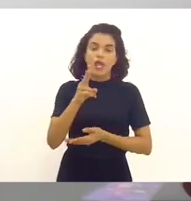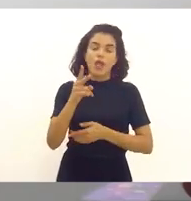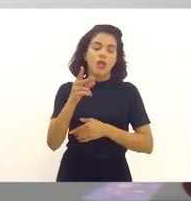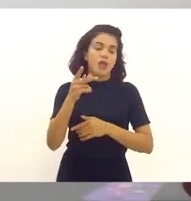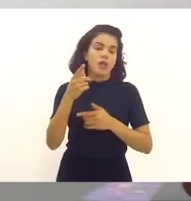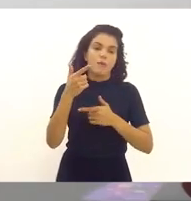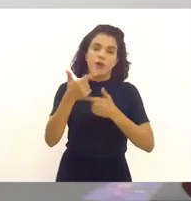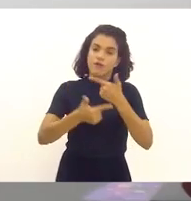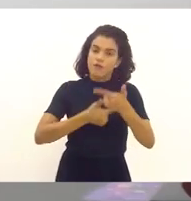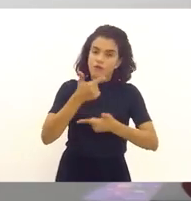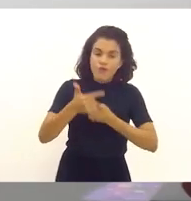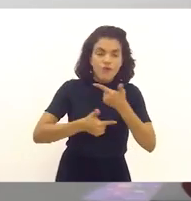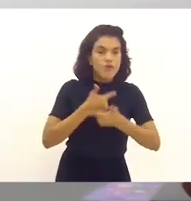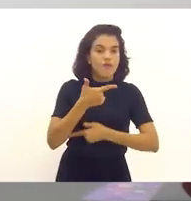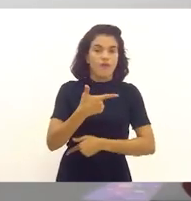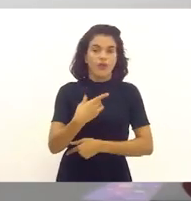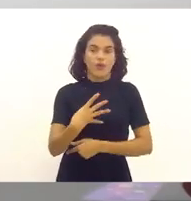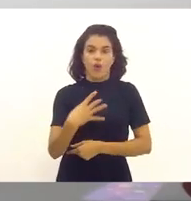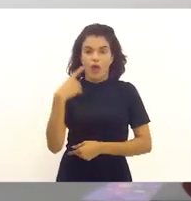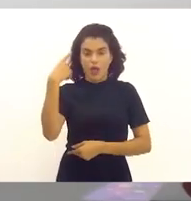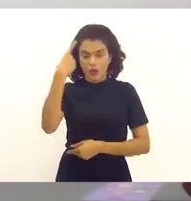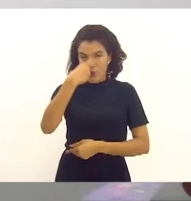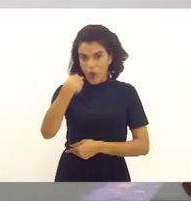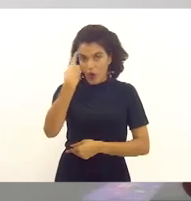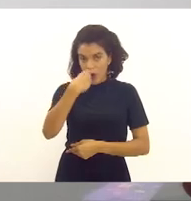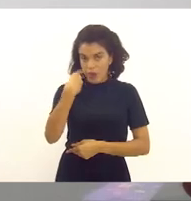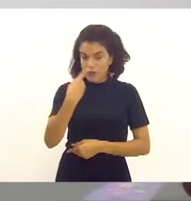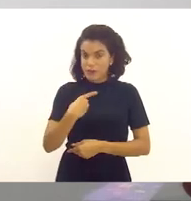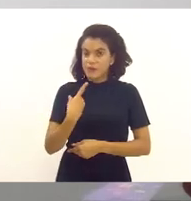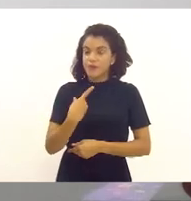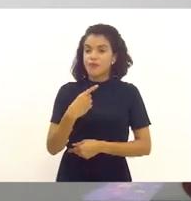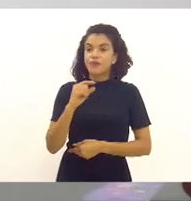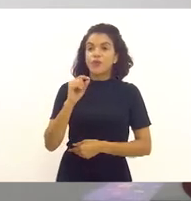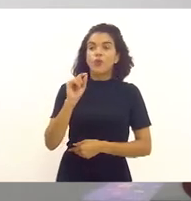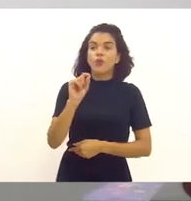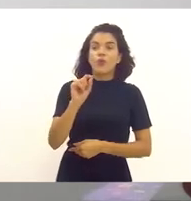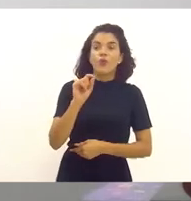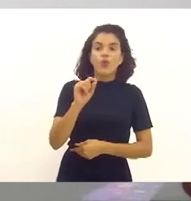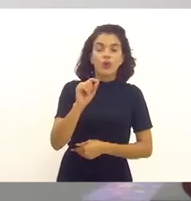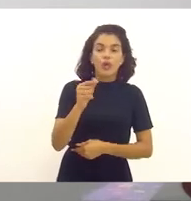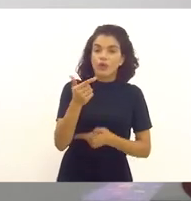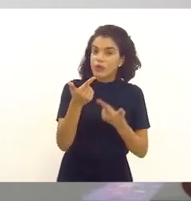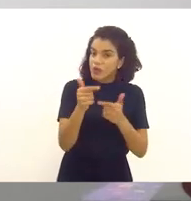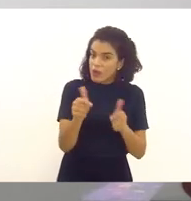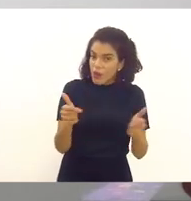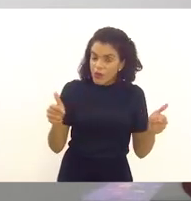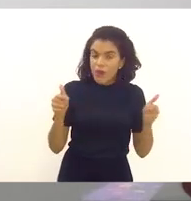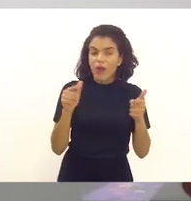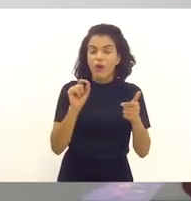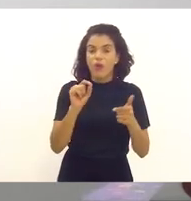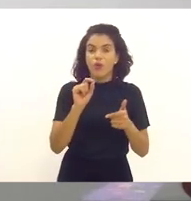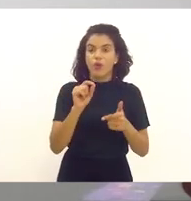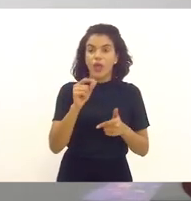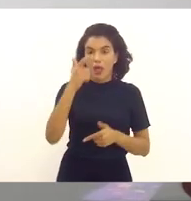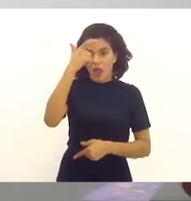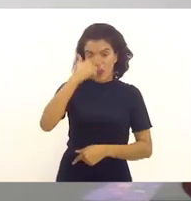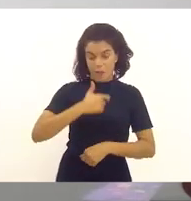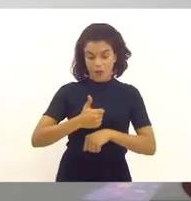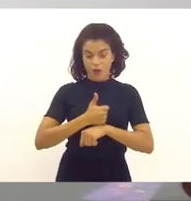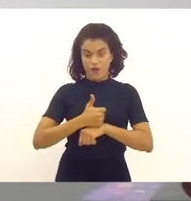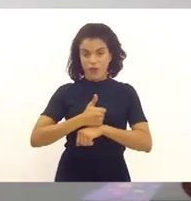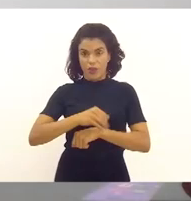24 horas por dia todos os dias da semana o que a gente não tem são delegadas